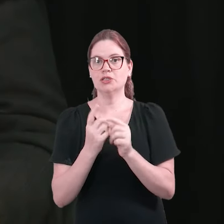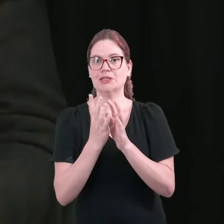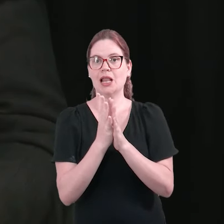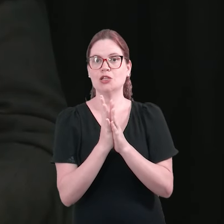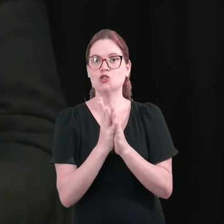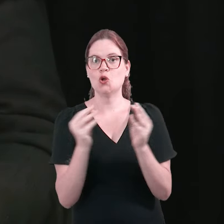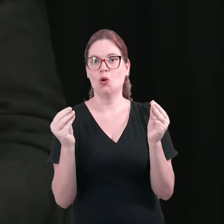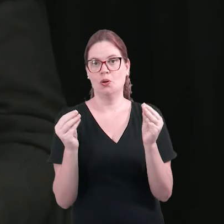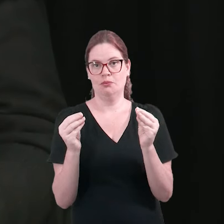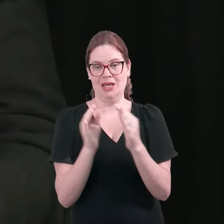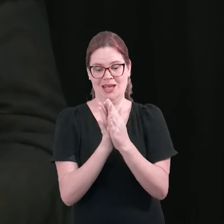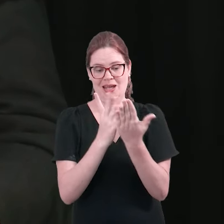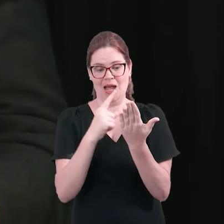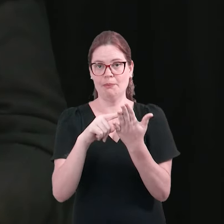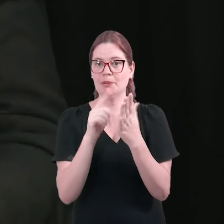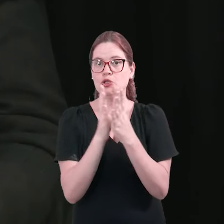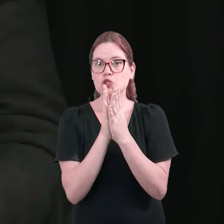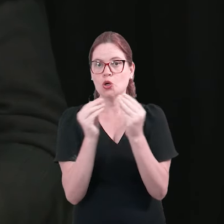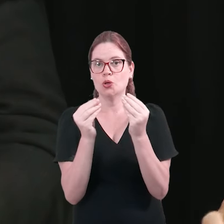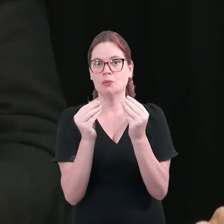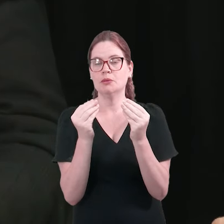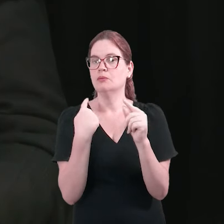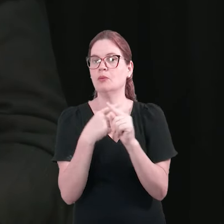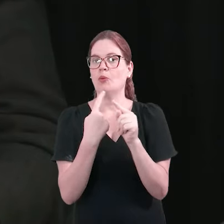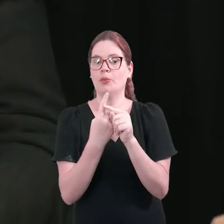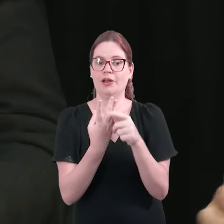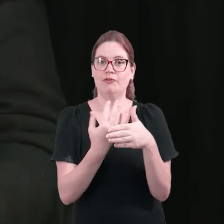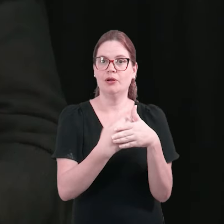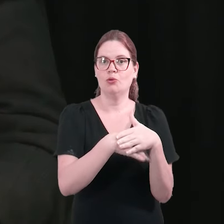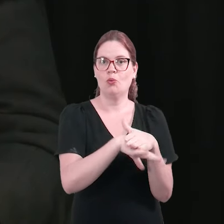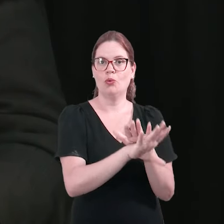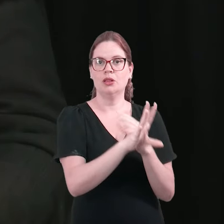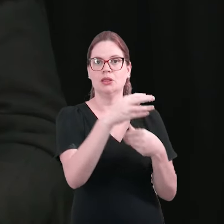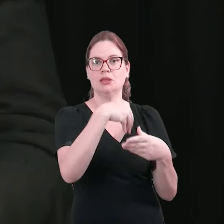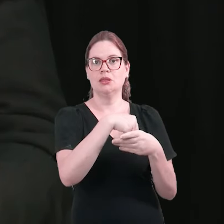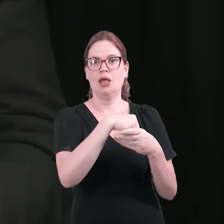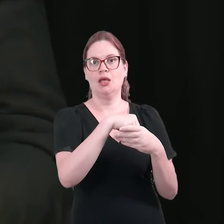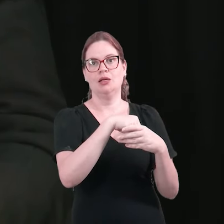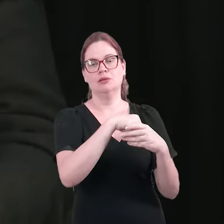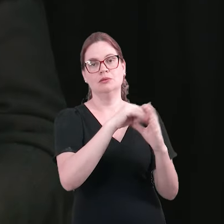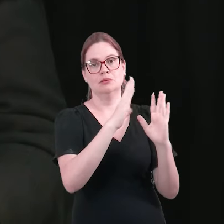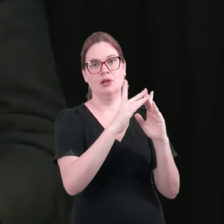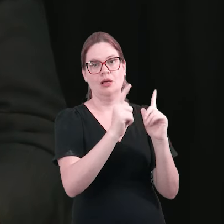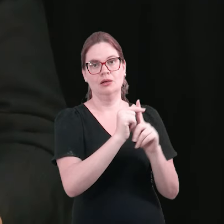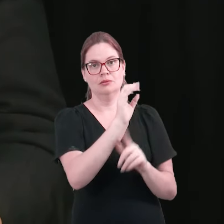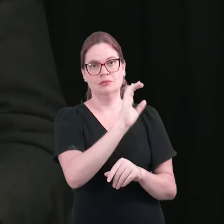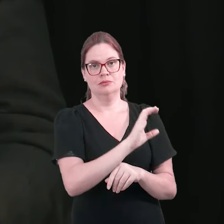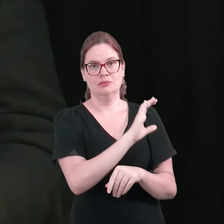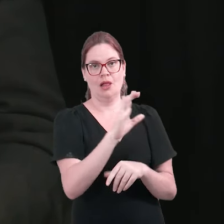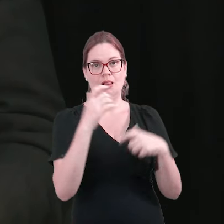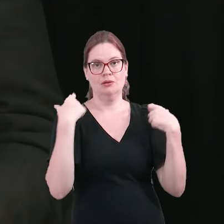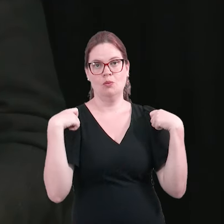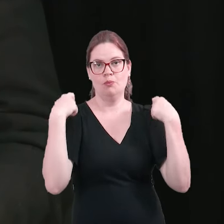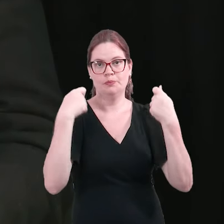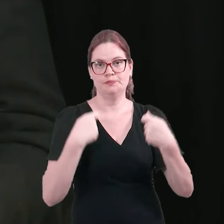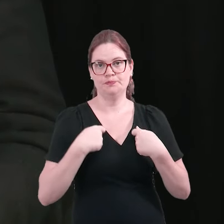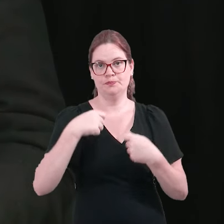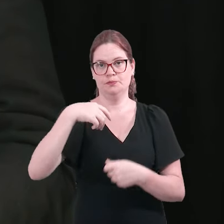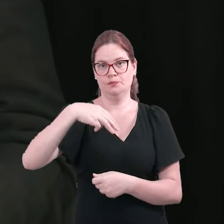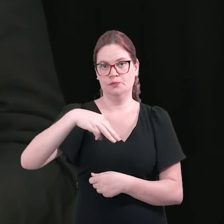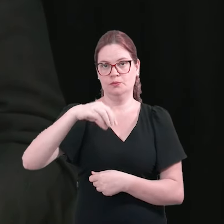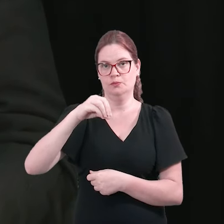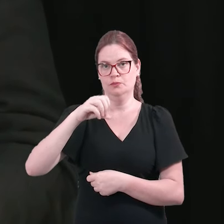desaparece, porque ela vai para dentro dos mosteiros, ela vai para dentro Sim. e quase ninguém tem acesso. E aí você vai ver que lá em